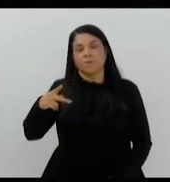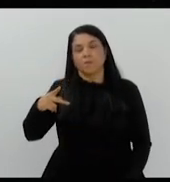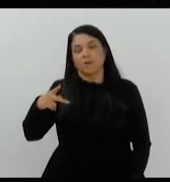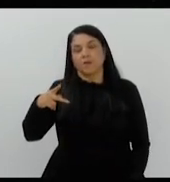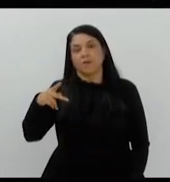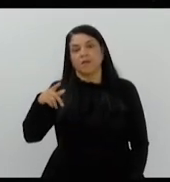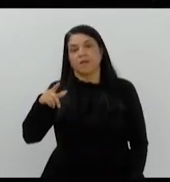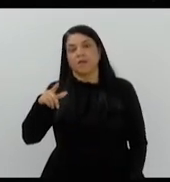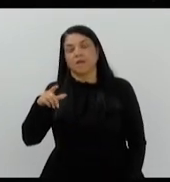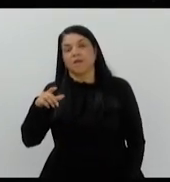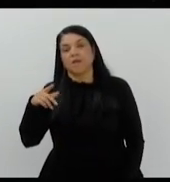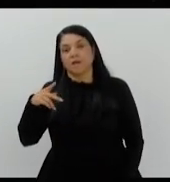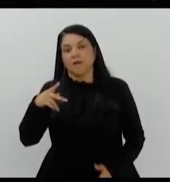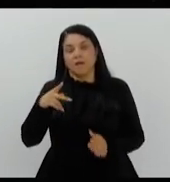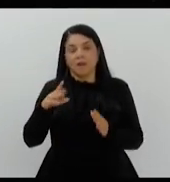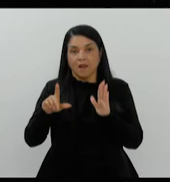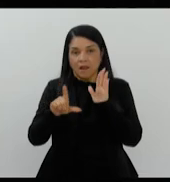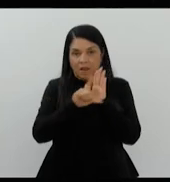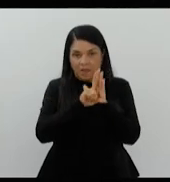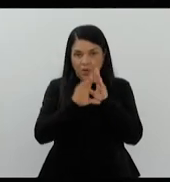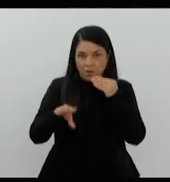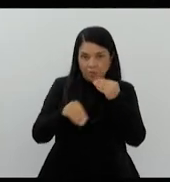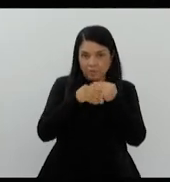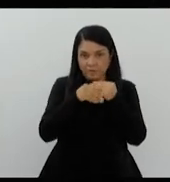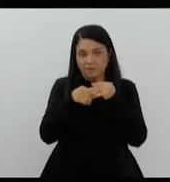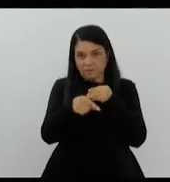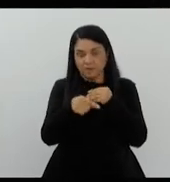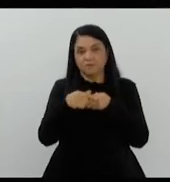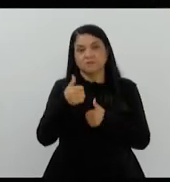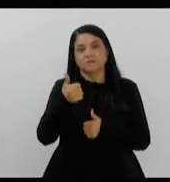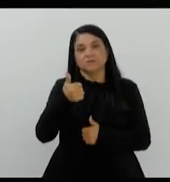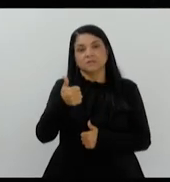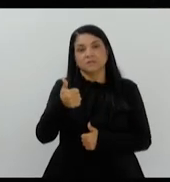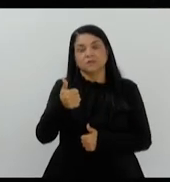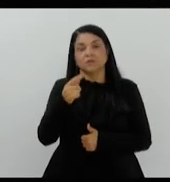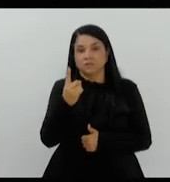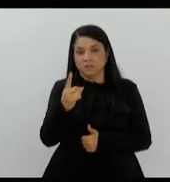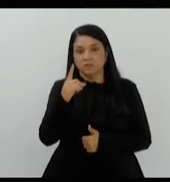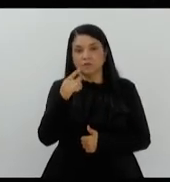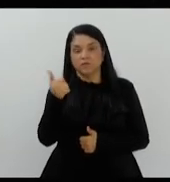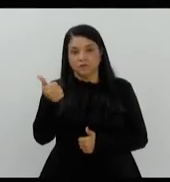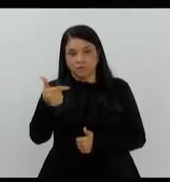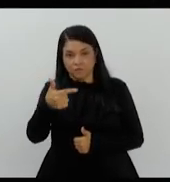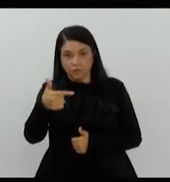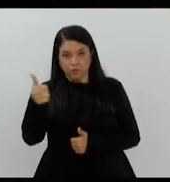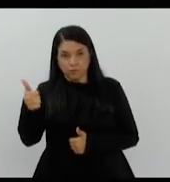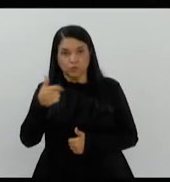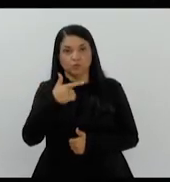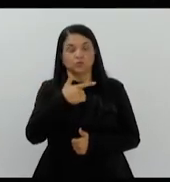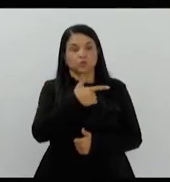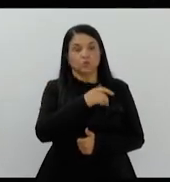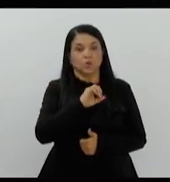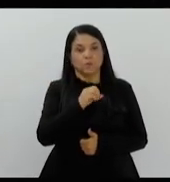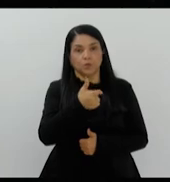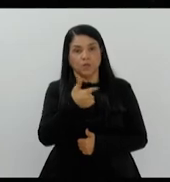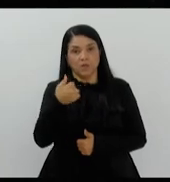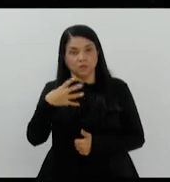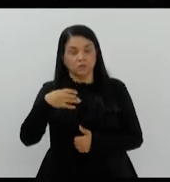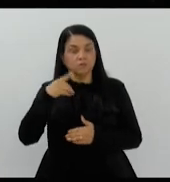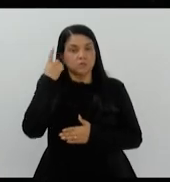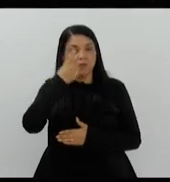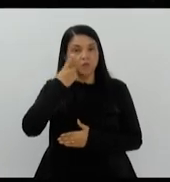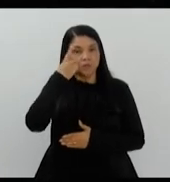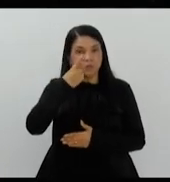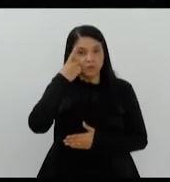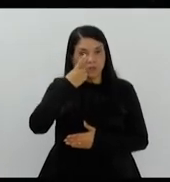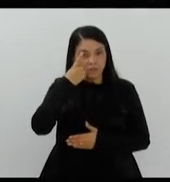Complementar 121 de 2014, de autoria do deputado Rodrigo Pacheco,